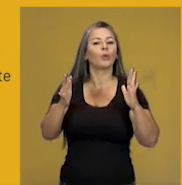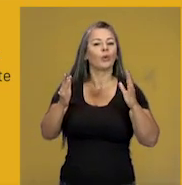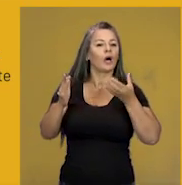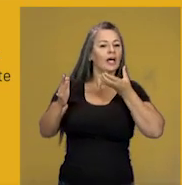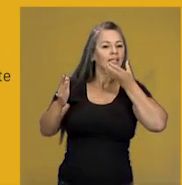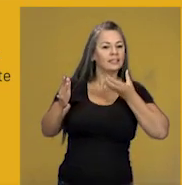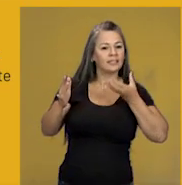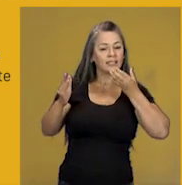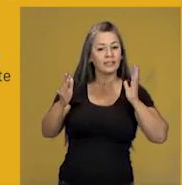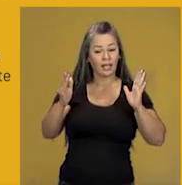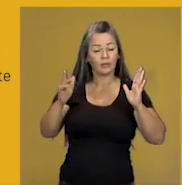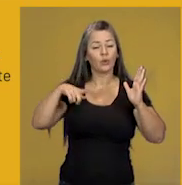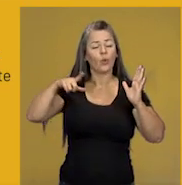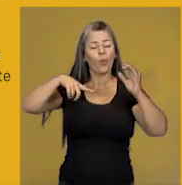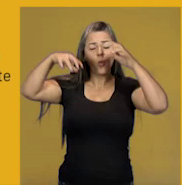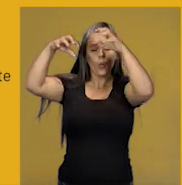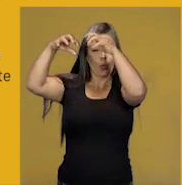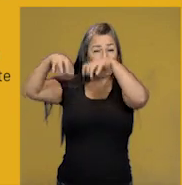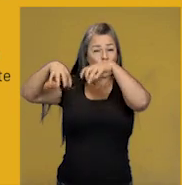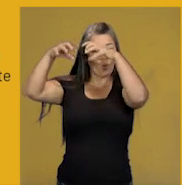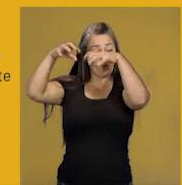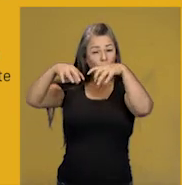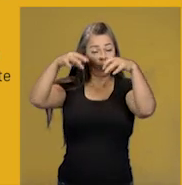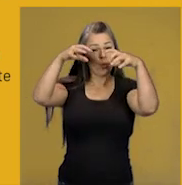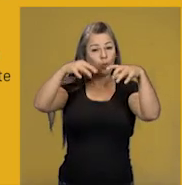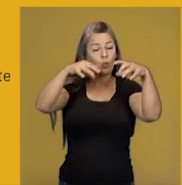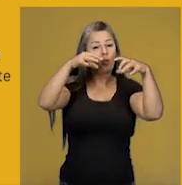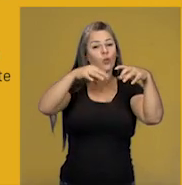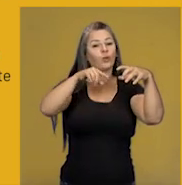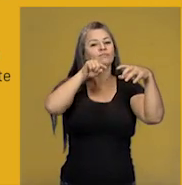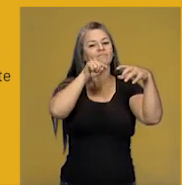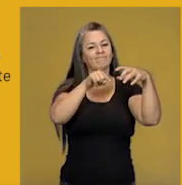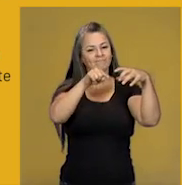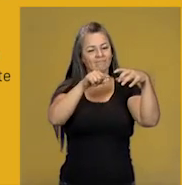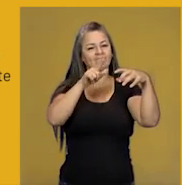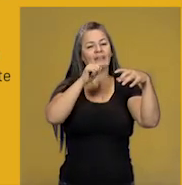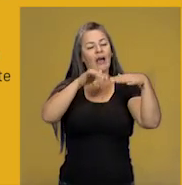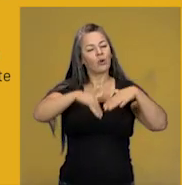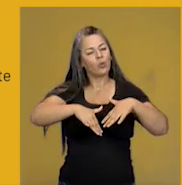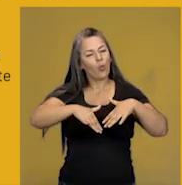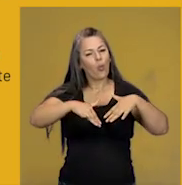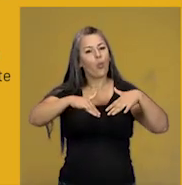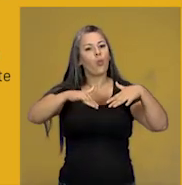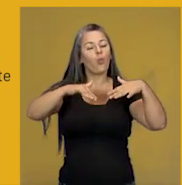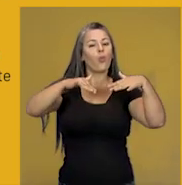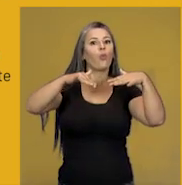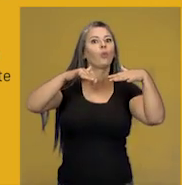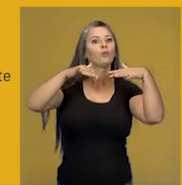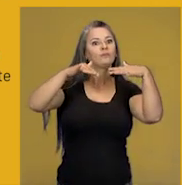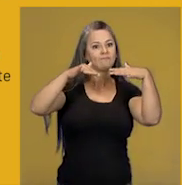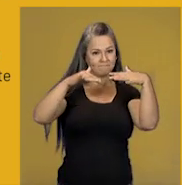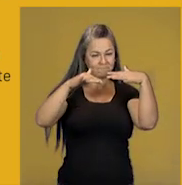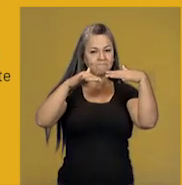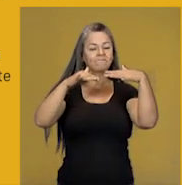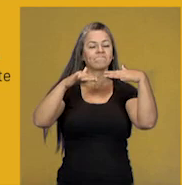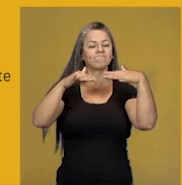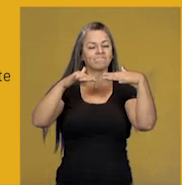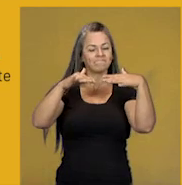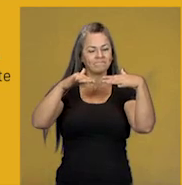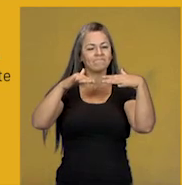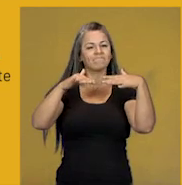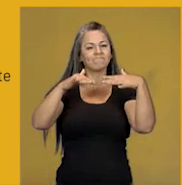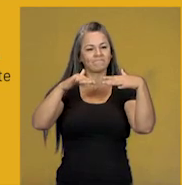chuva, tem época que você tem menos chuva, mas a pluviosidade, a quantidade de chuva ainda permanece alta para essa região. E